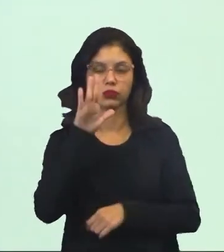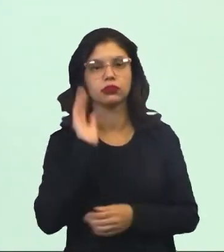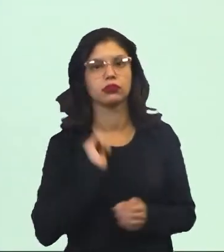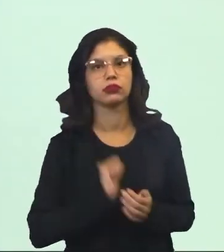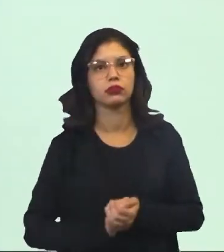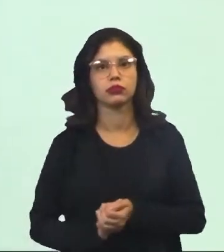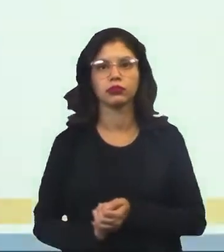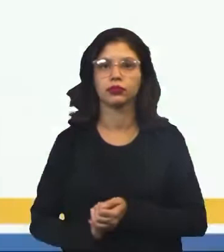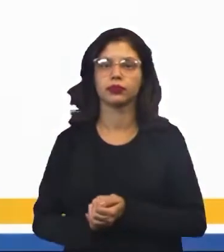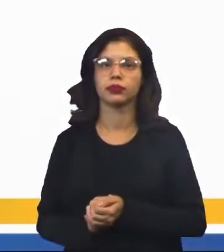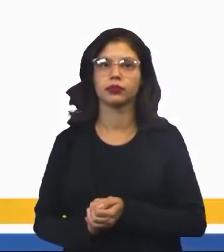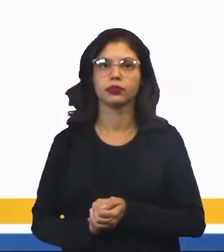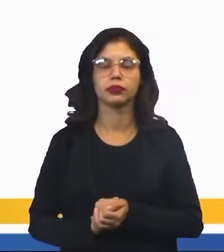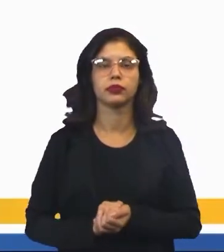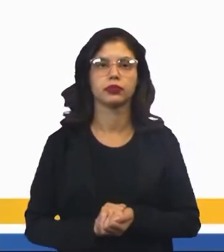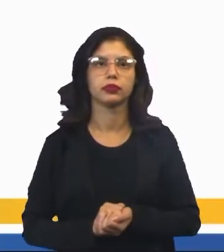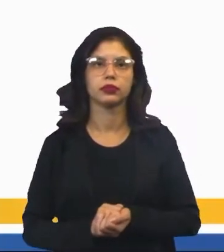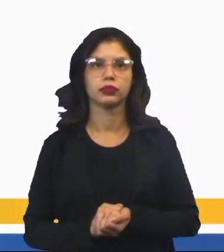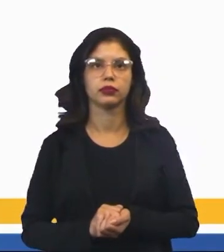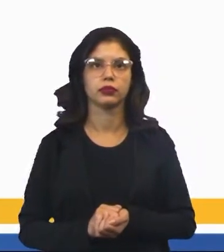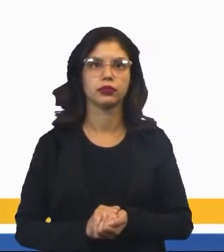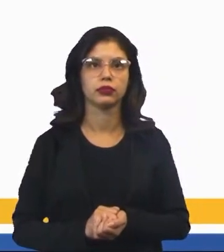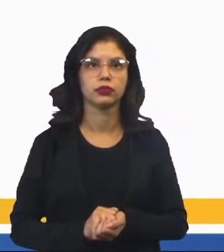Vamos então avançar.